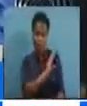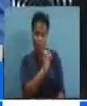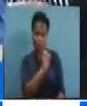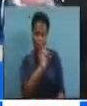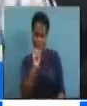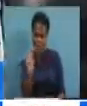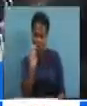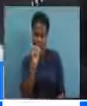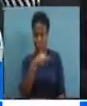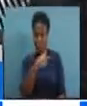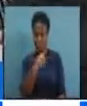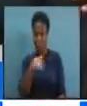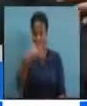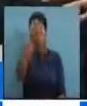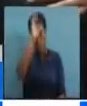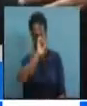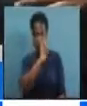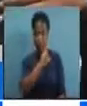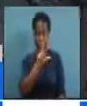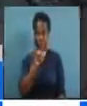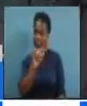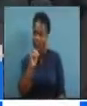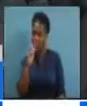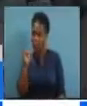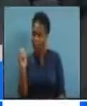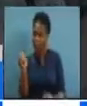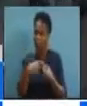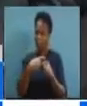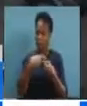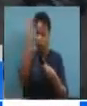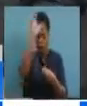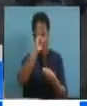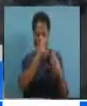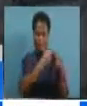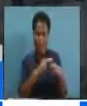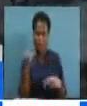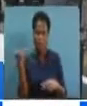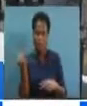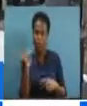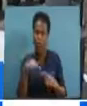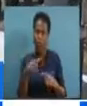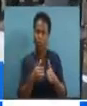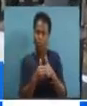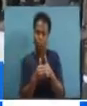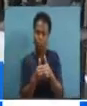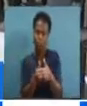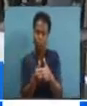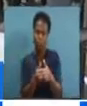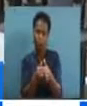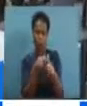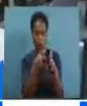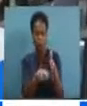o Primeiro-Ministro Ulisses Correia e Silva, membros do Governo e várias outras entidades acompanharam o funeral.